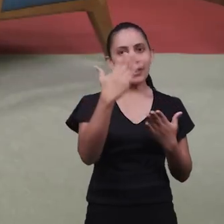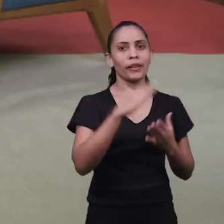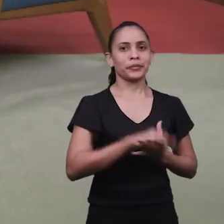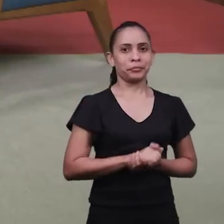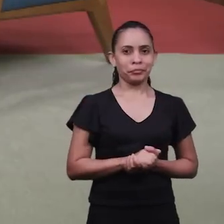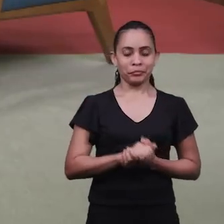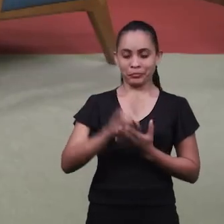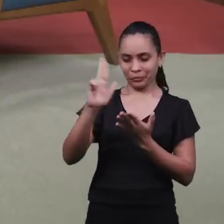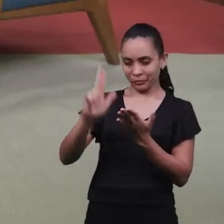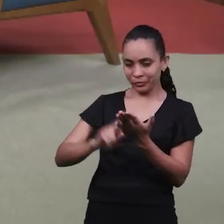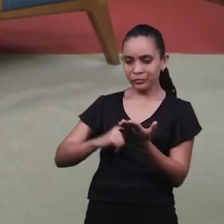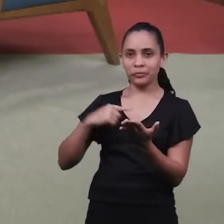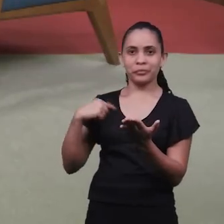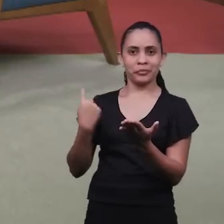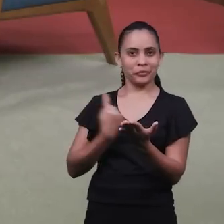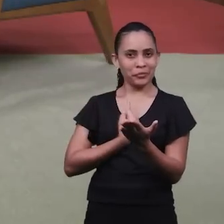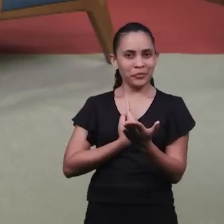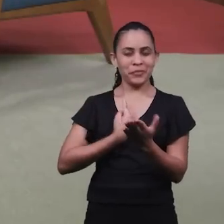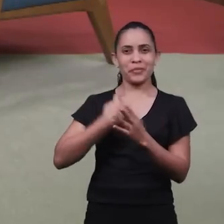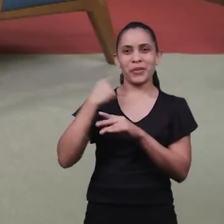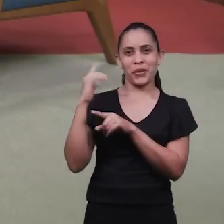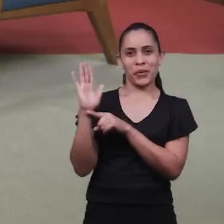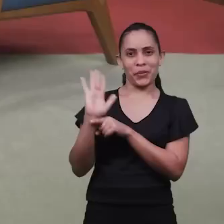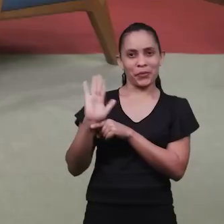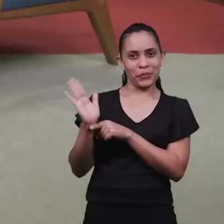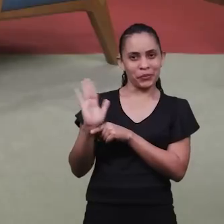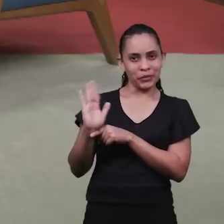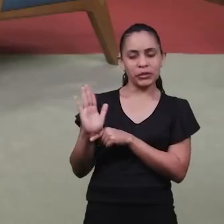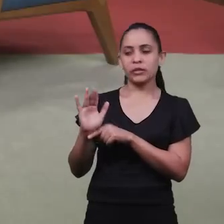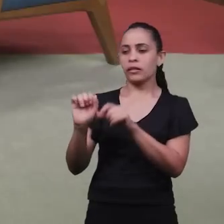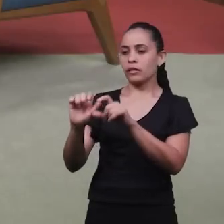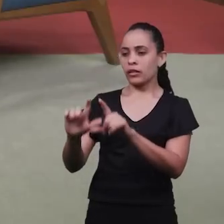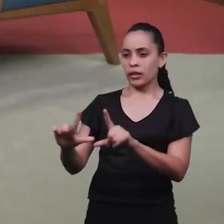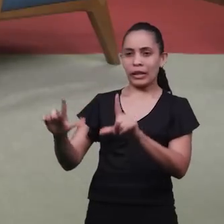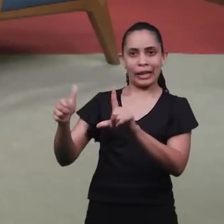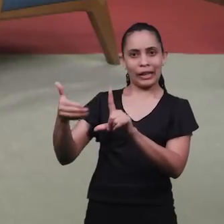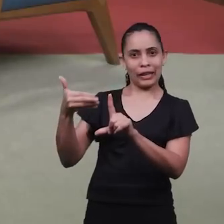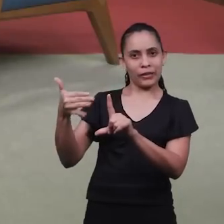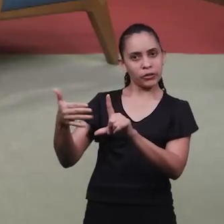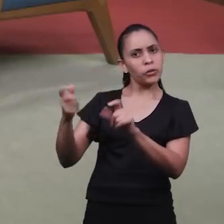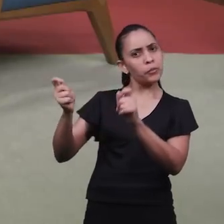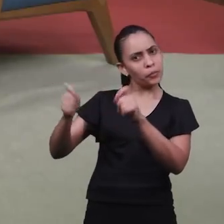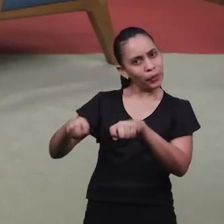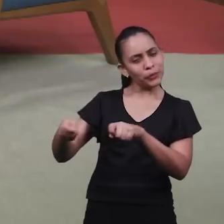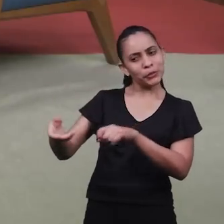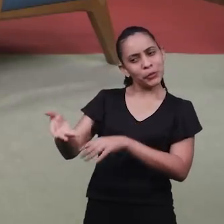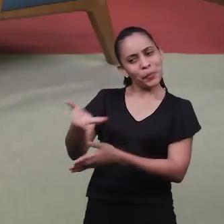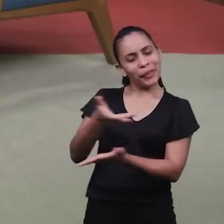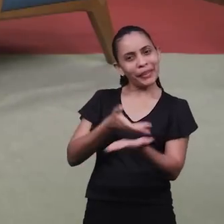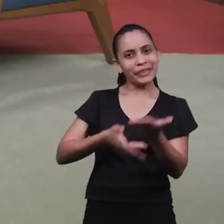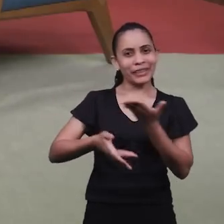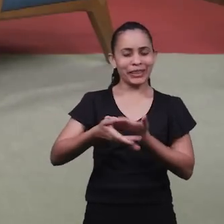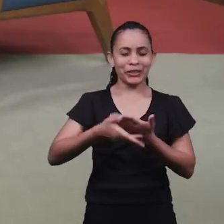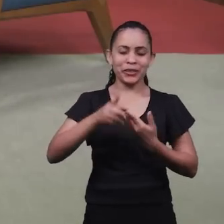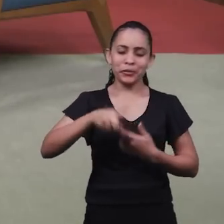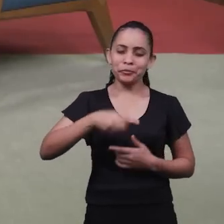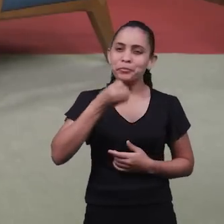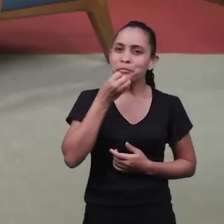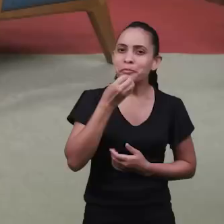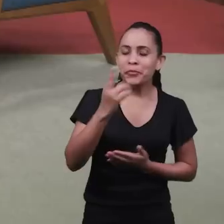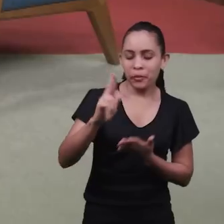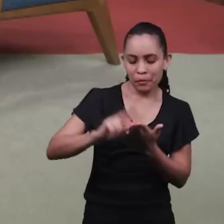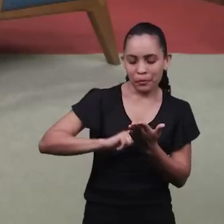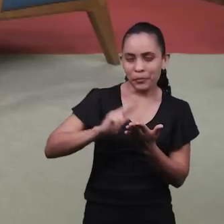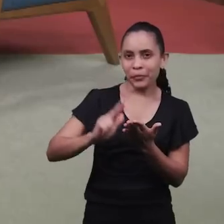Elane por ter nos enviado os vídeos. Está aí o QR Code, você também pode participar, não deixe de participar. É tão bom quando a gente recebe